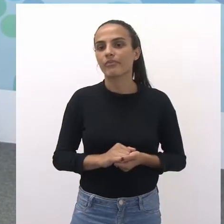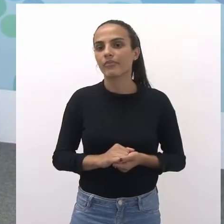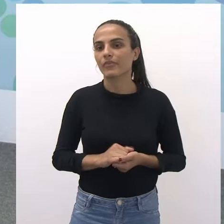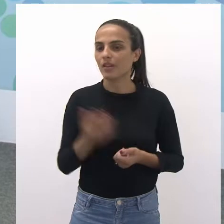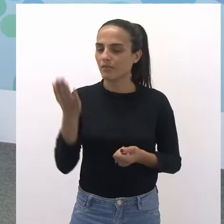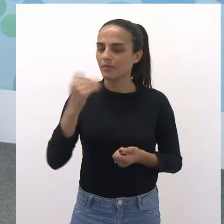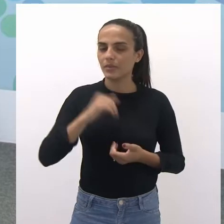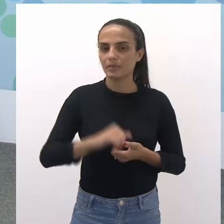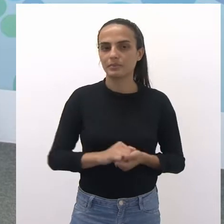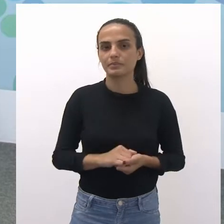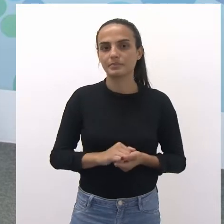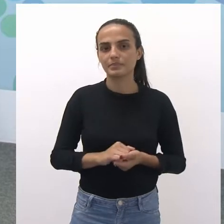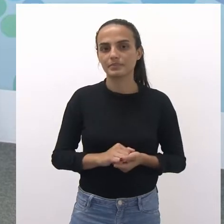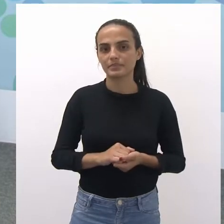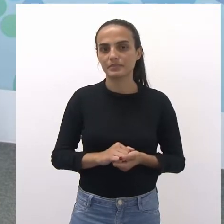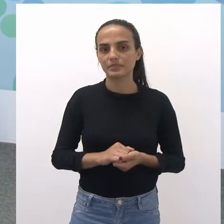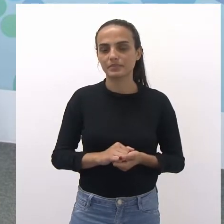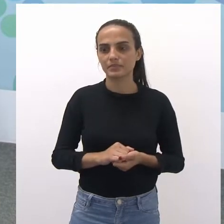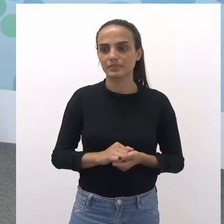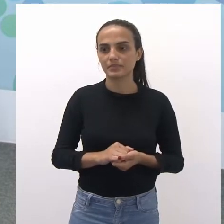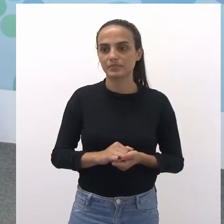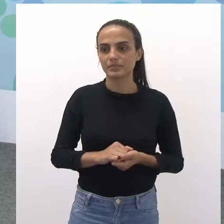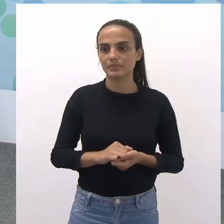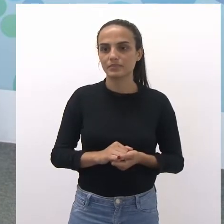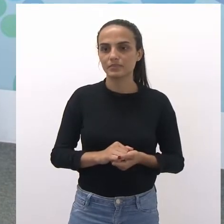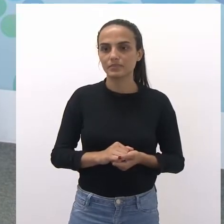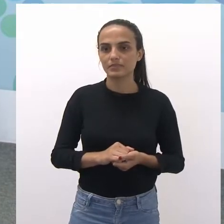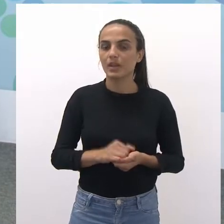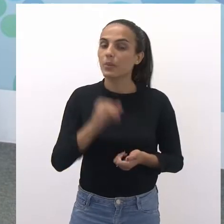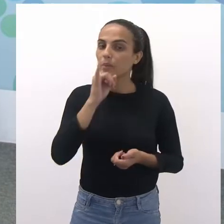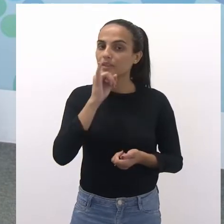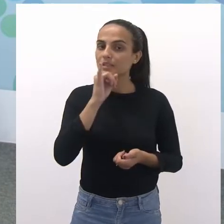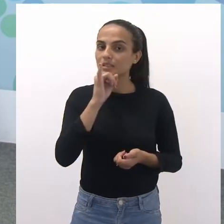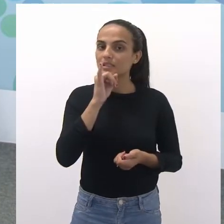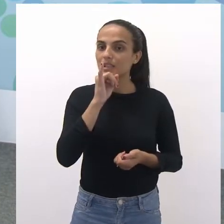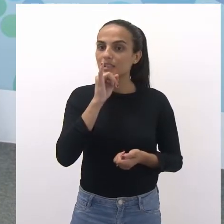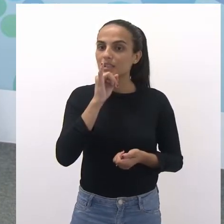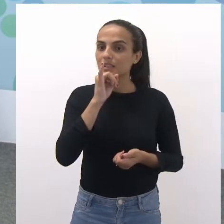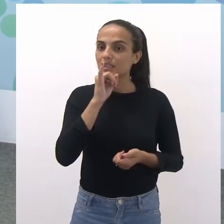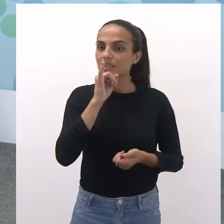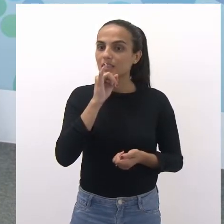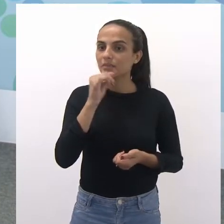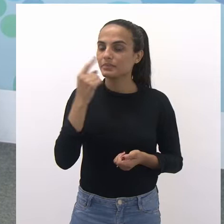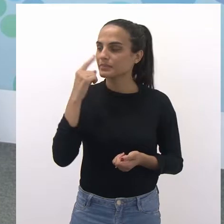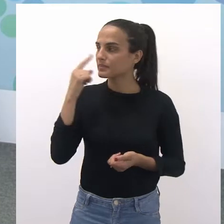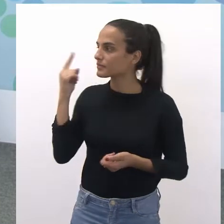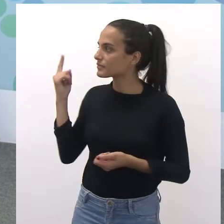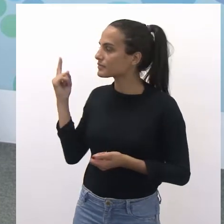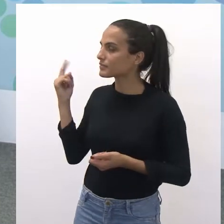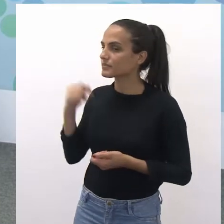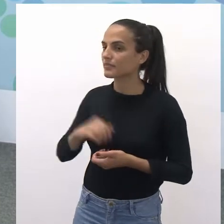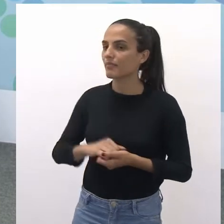Vamos lá. Que se trata, por exemplo, da questão aqui de